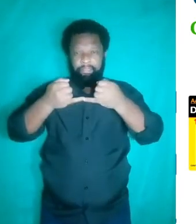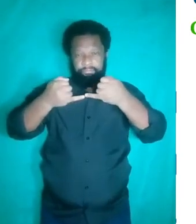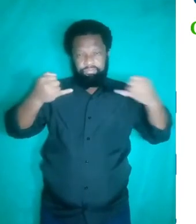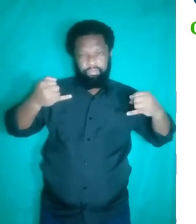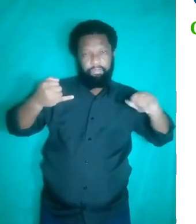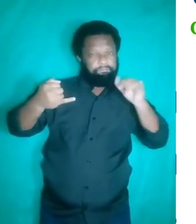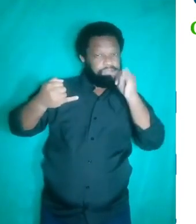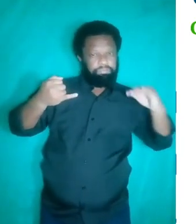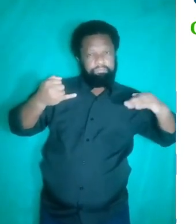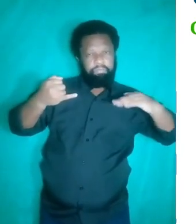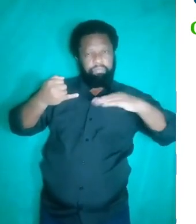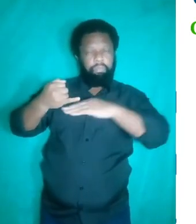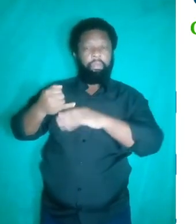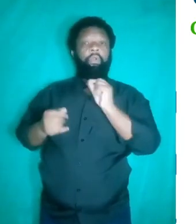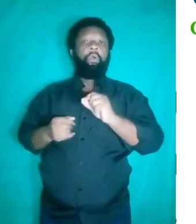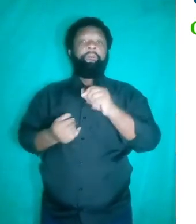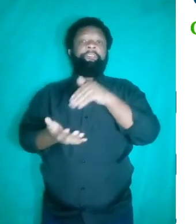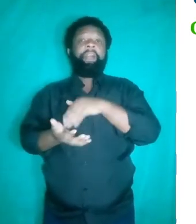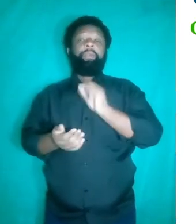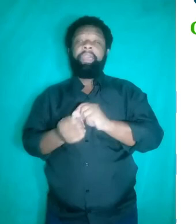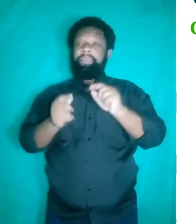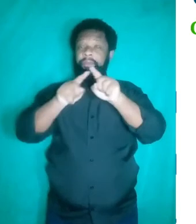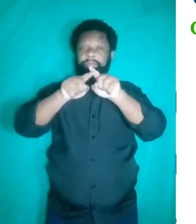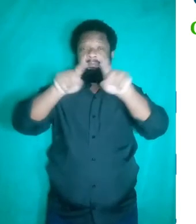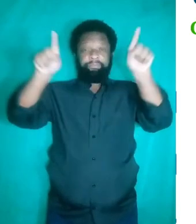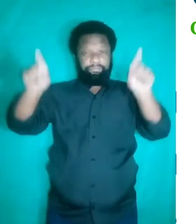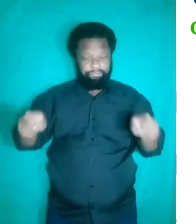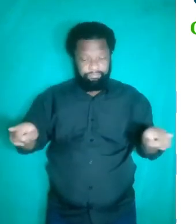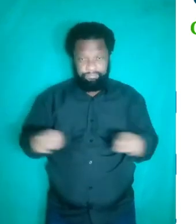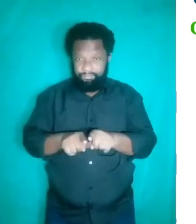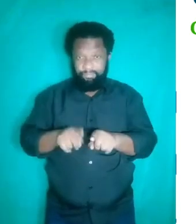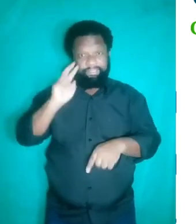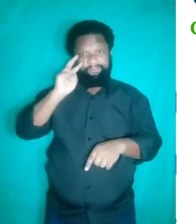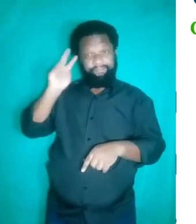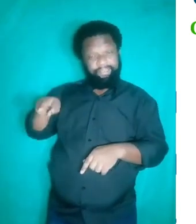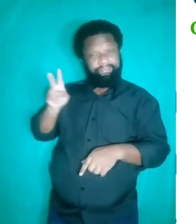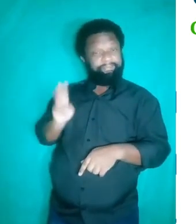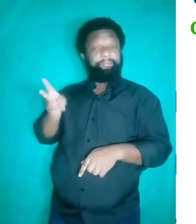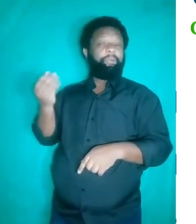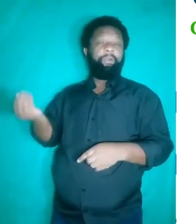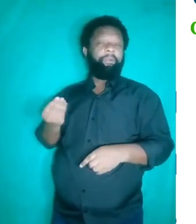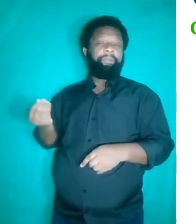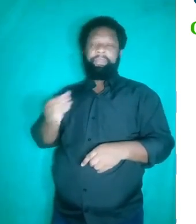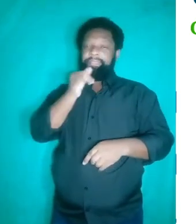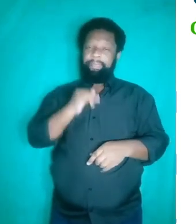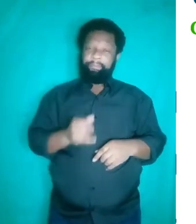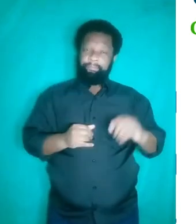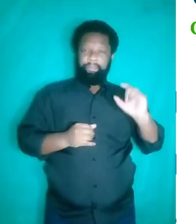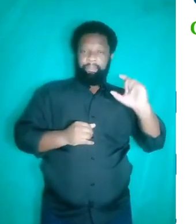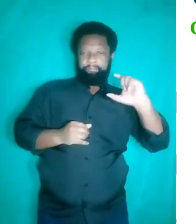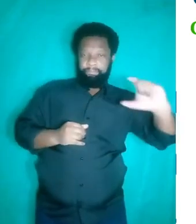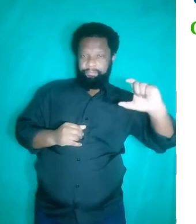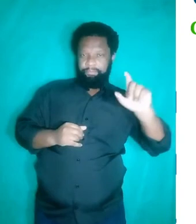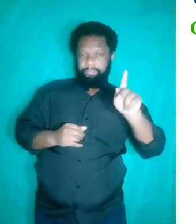fio. E no final, a gente tem basicamente isso, que é um circuito que você está acostumado a ver deste modo. O que ele é? Por